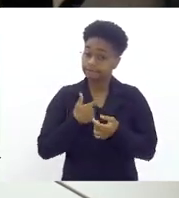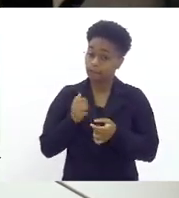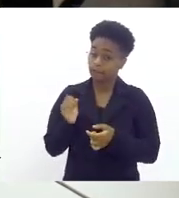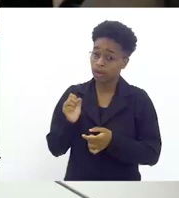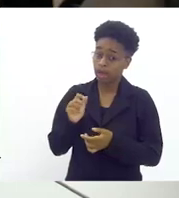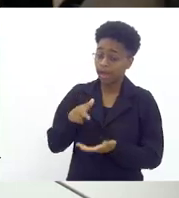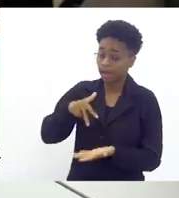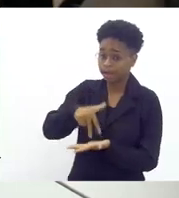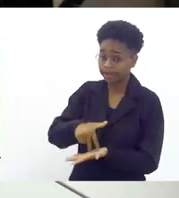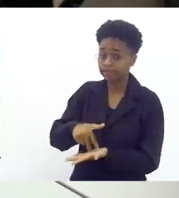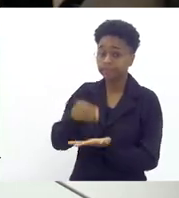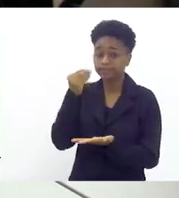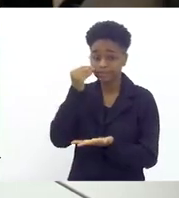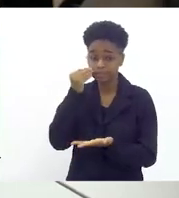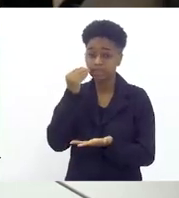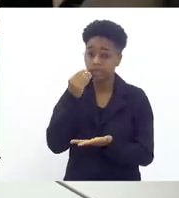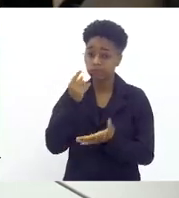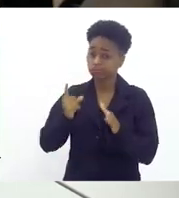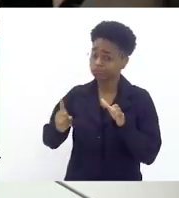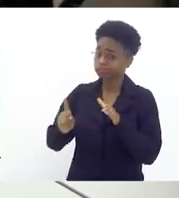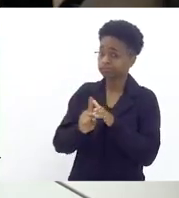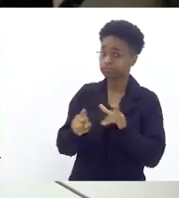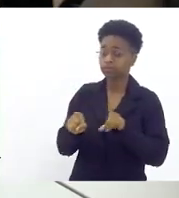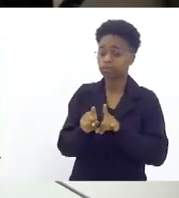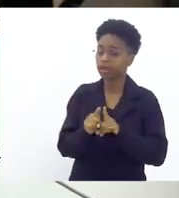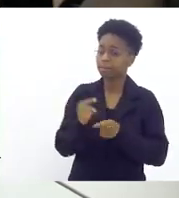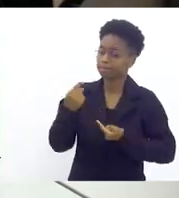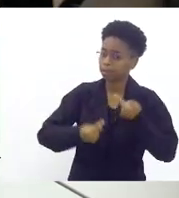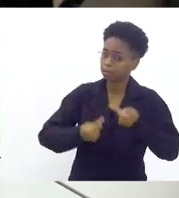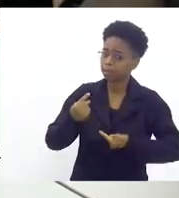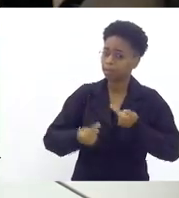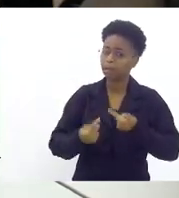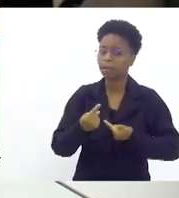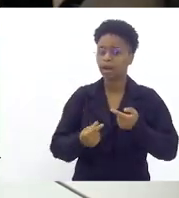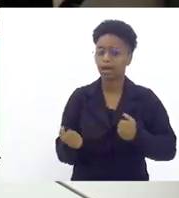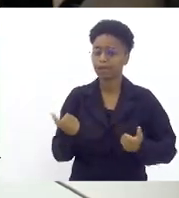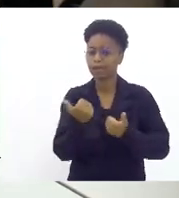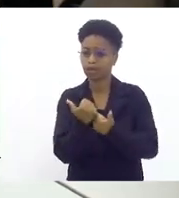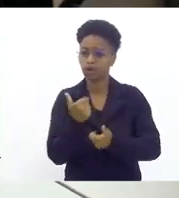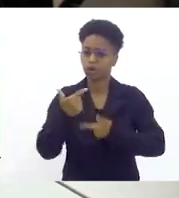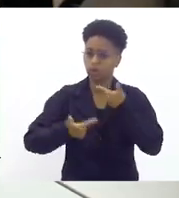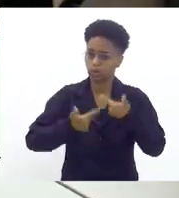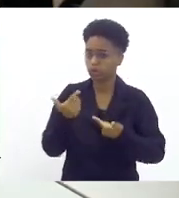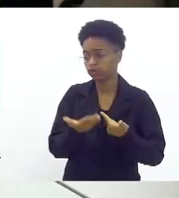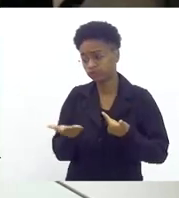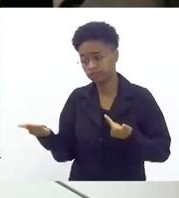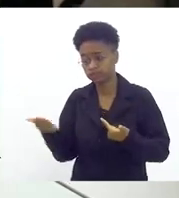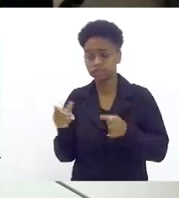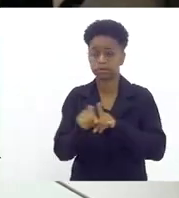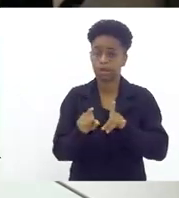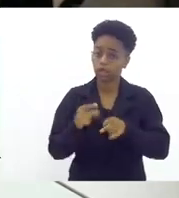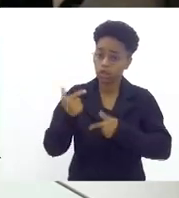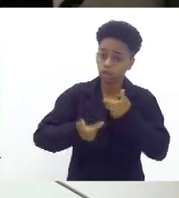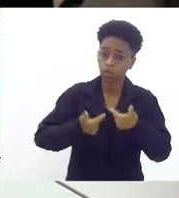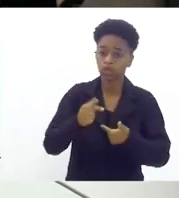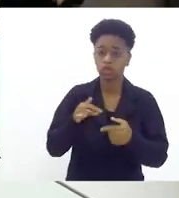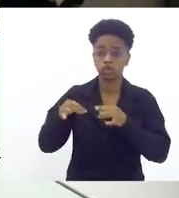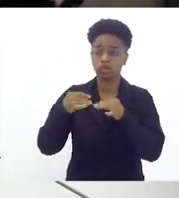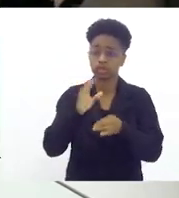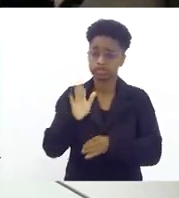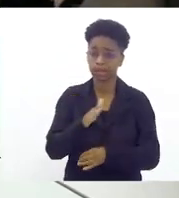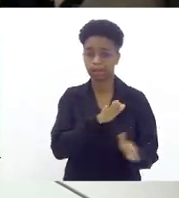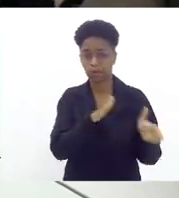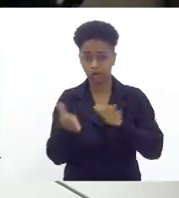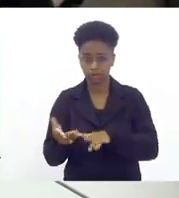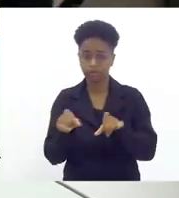lugar exatamente para ser mais uma pessoa no espaço também, para a gente poder continuar a luta de vocês e a luta de todas que já morreram